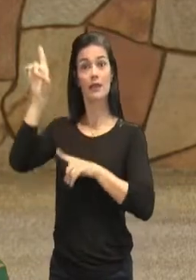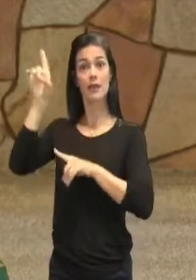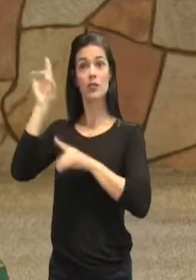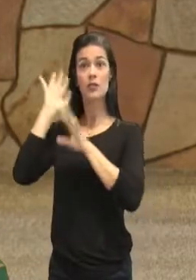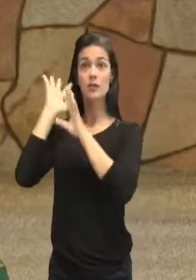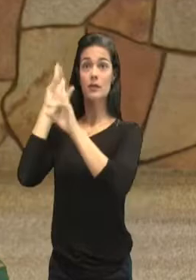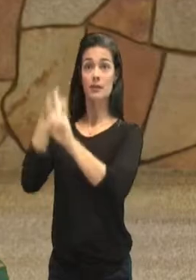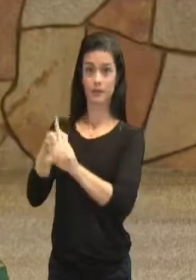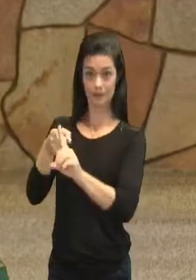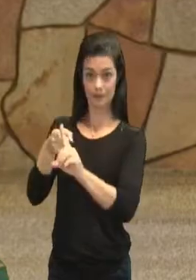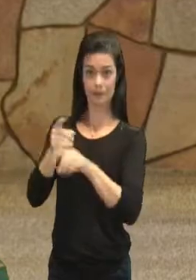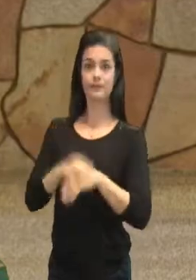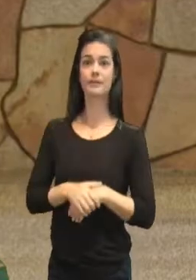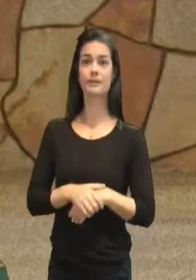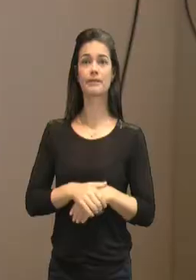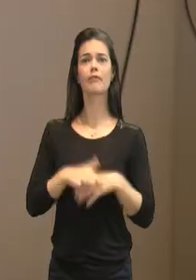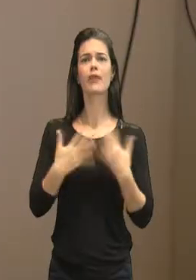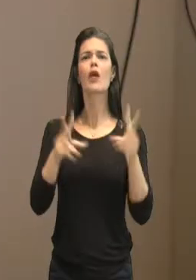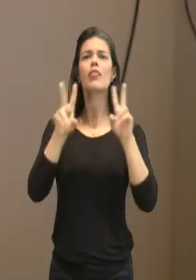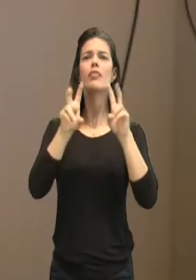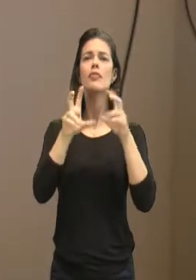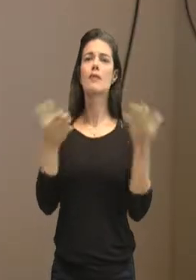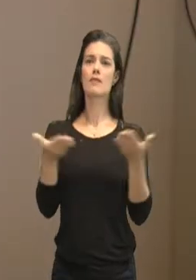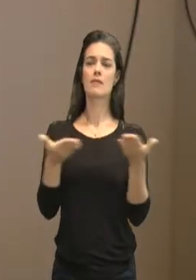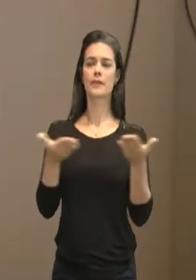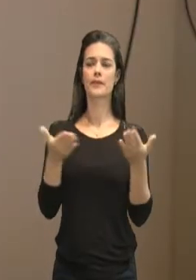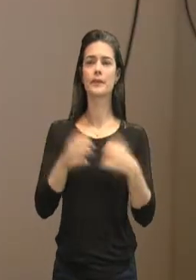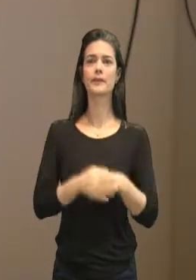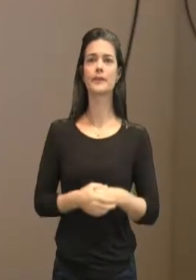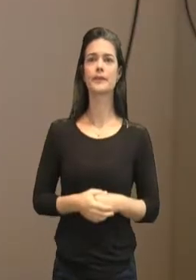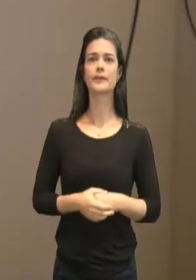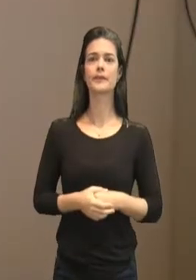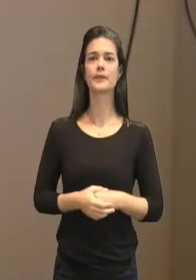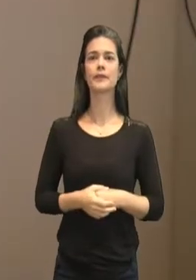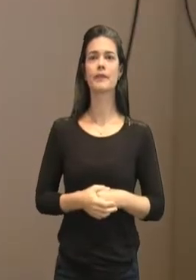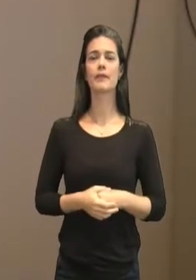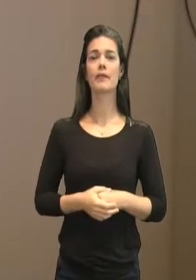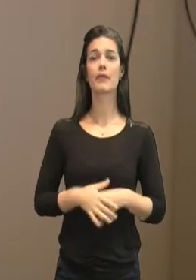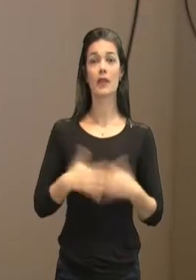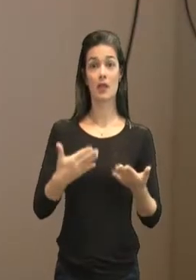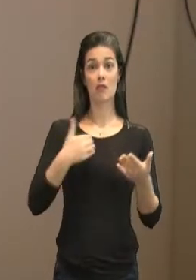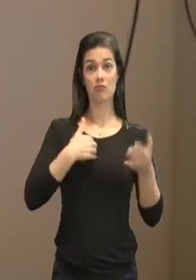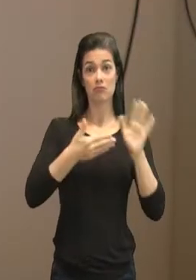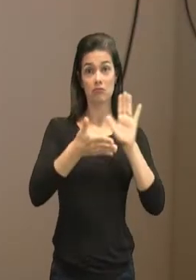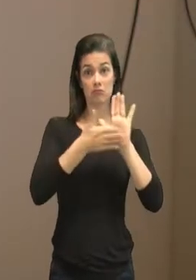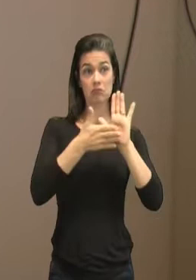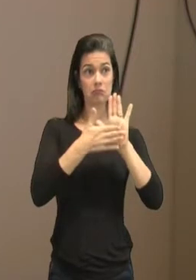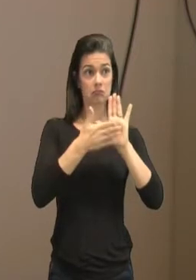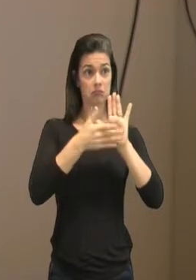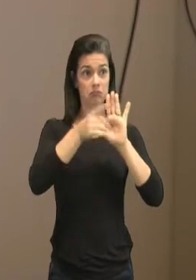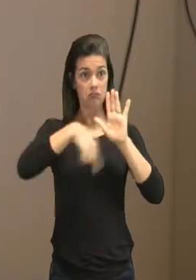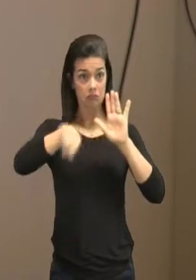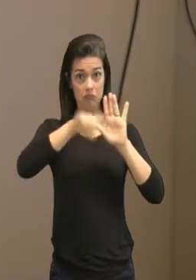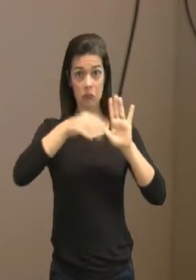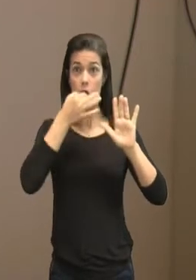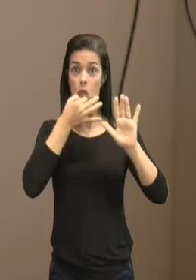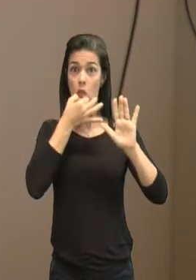Nós vamos tratar então desse assunto, e eu elaborei aqui, eu proponho aos irmãos, para a nossa